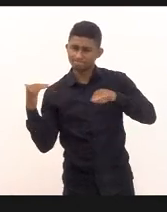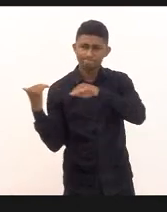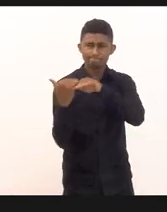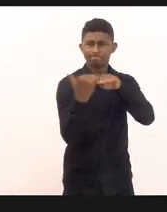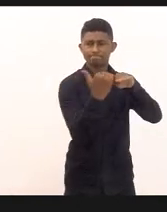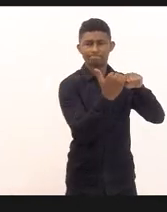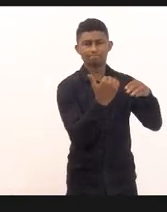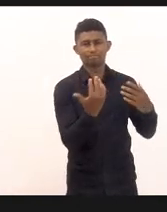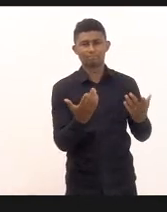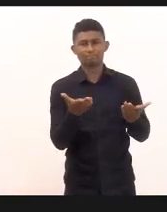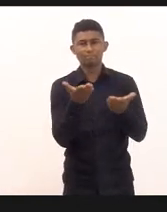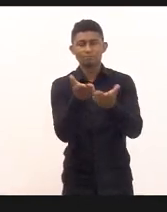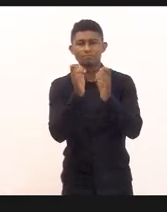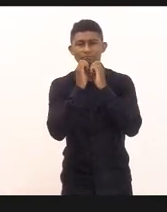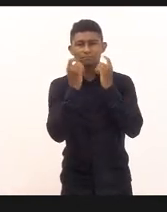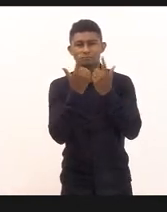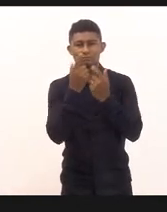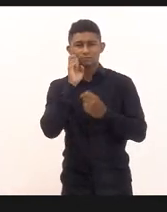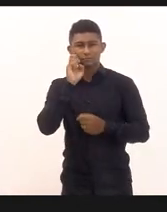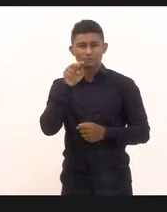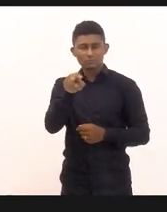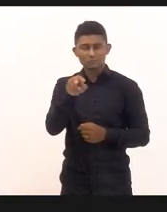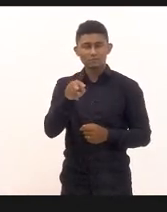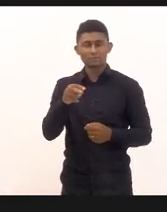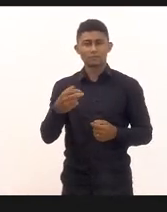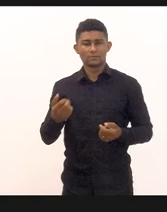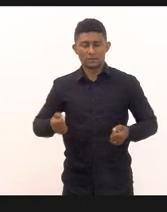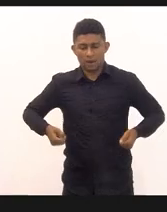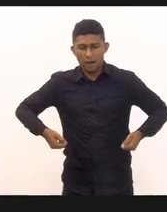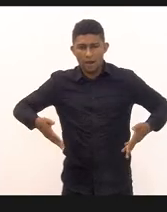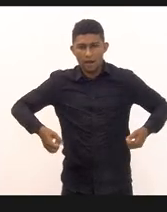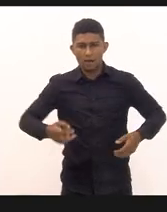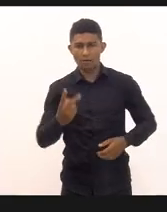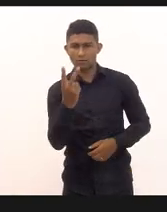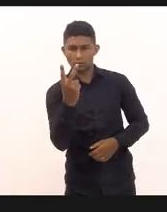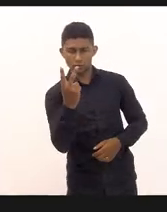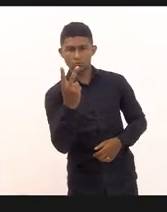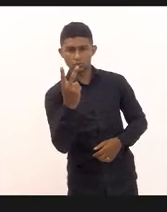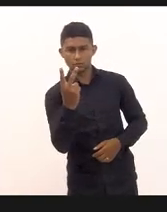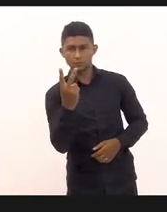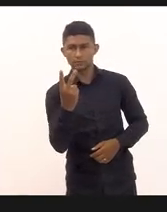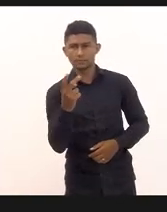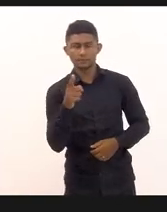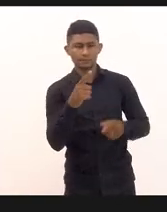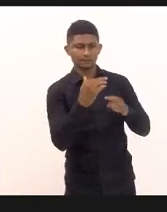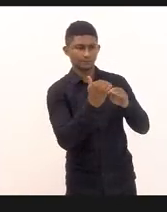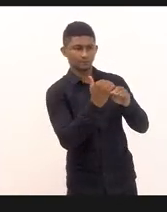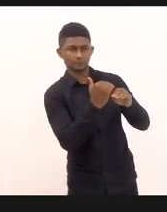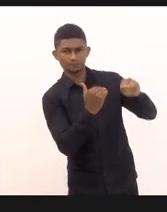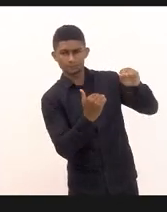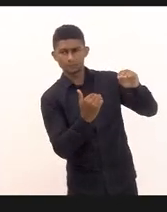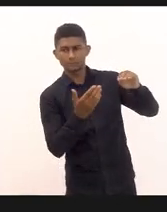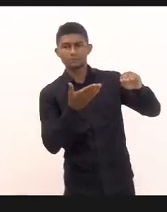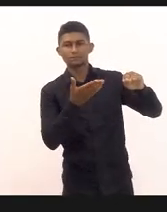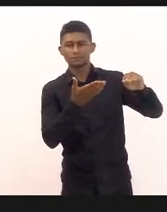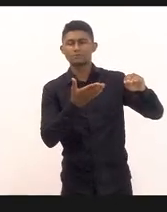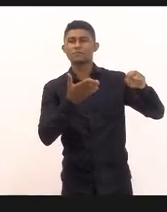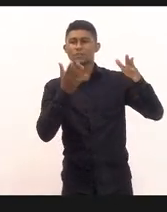aí, dois cadeirantes, um é oficial, o outro é praça. Nós perdemos comandantes de batalhão